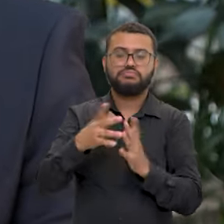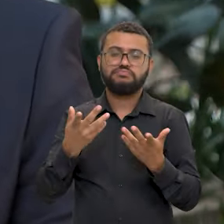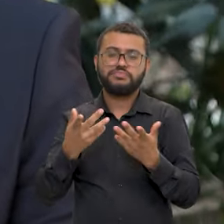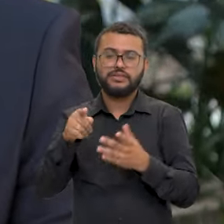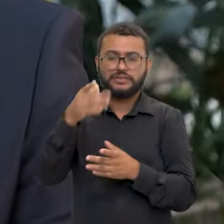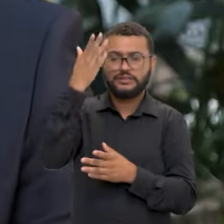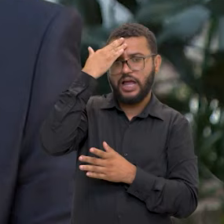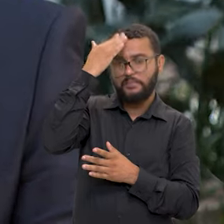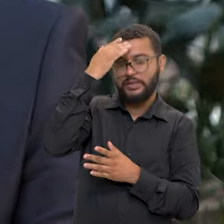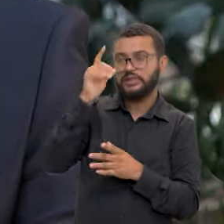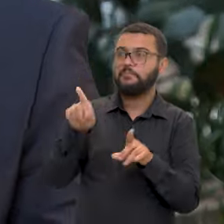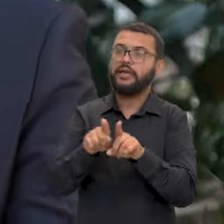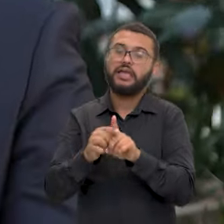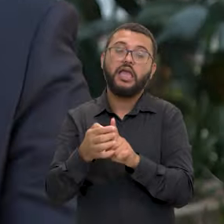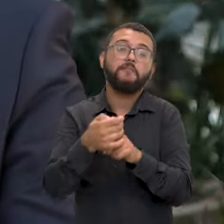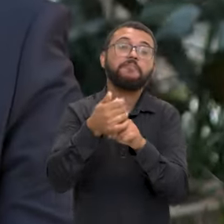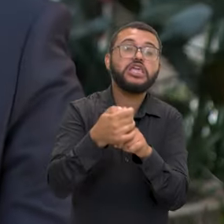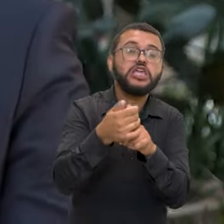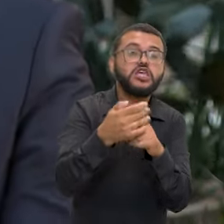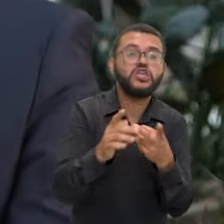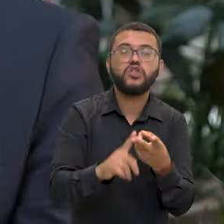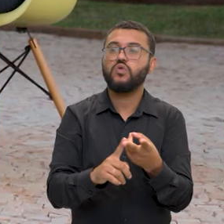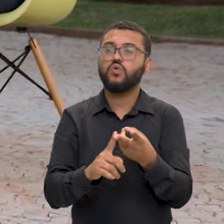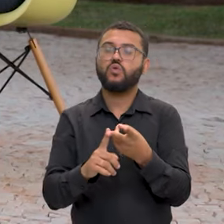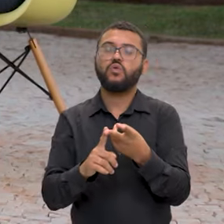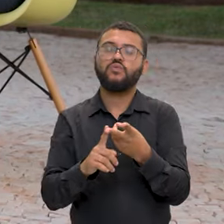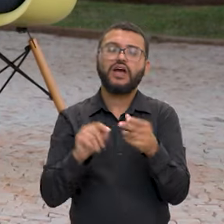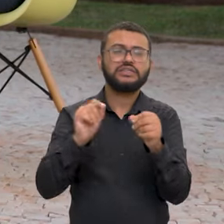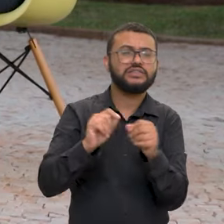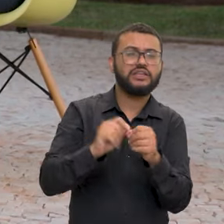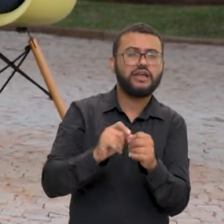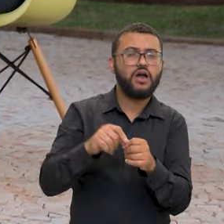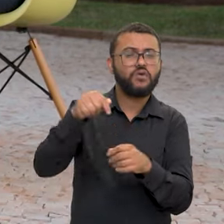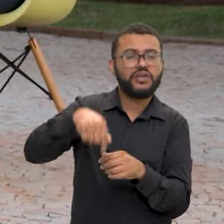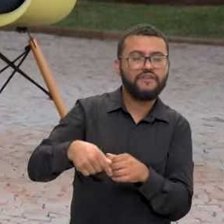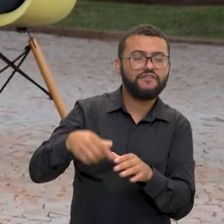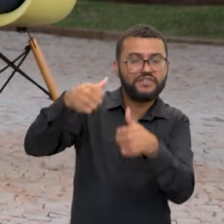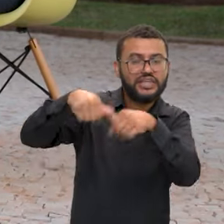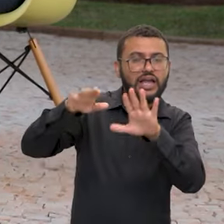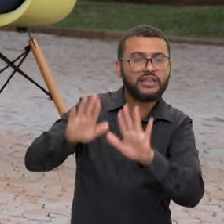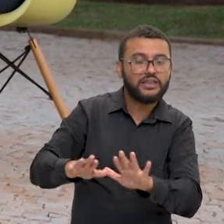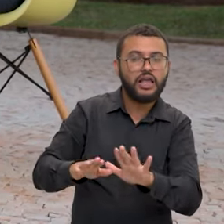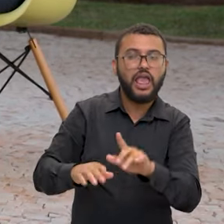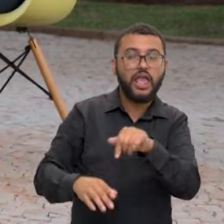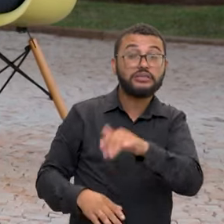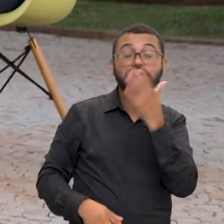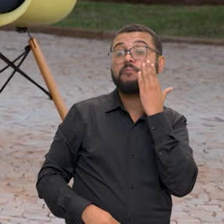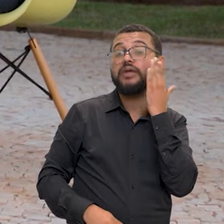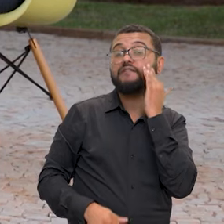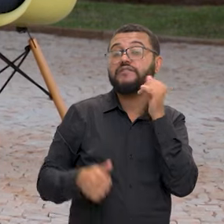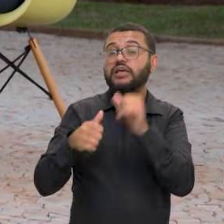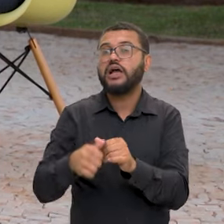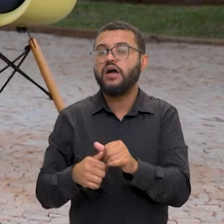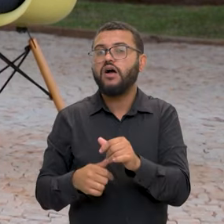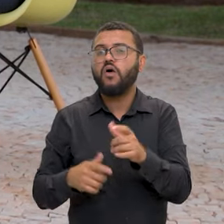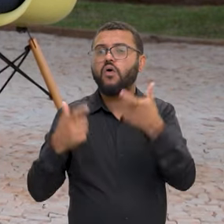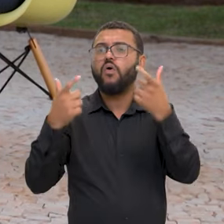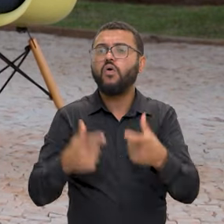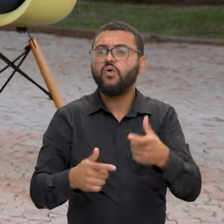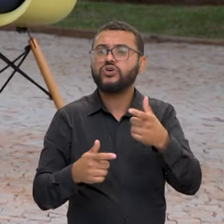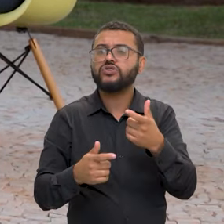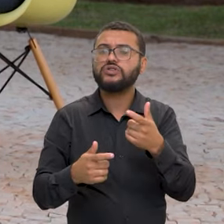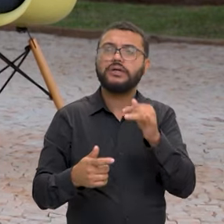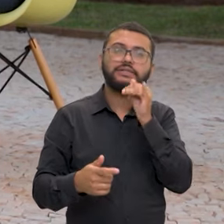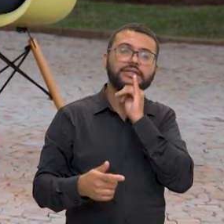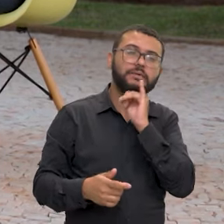que produz no estado, mas o que vai ficar naquele mercado interno. Para eles saberem também de onde tem que vir esse